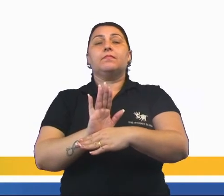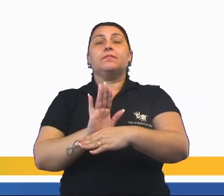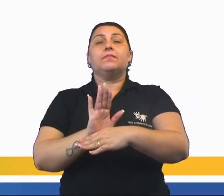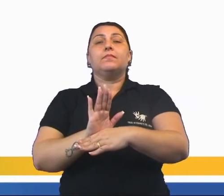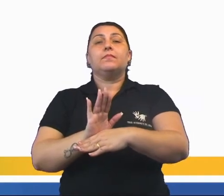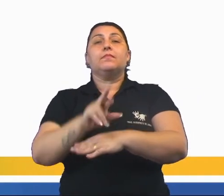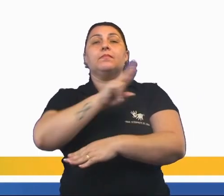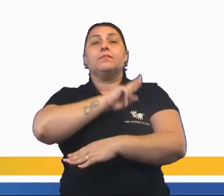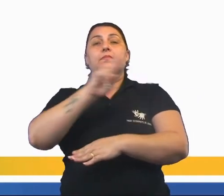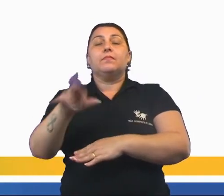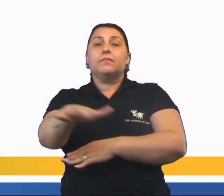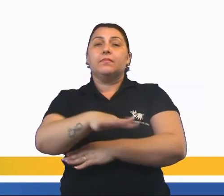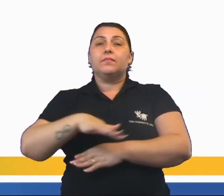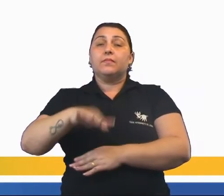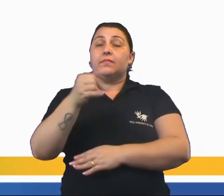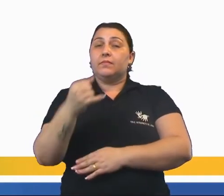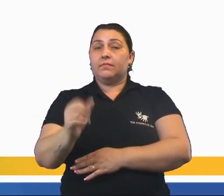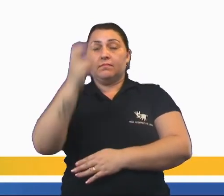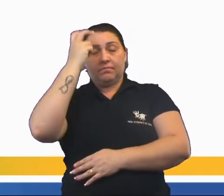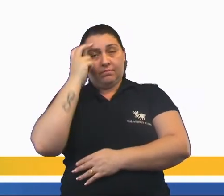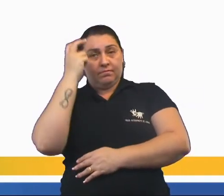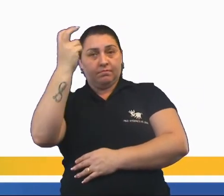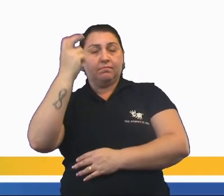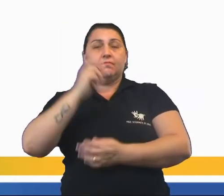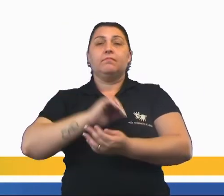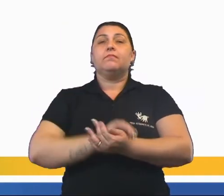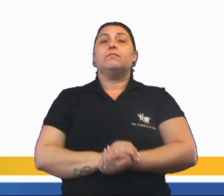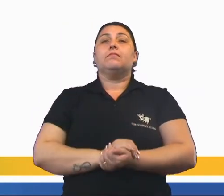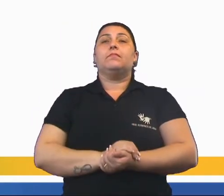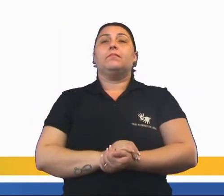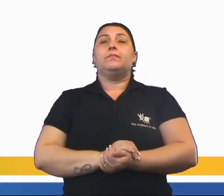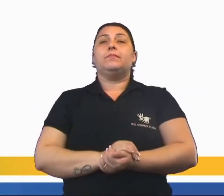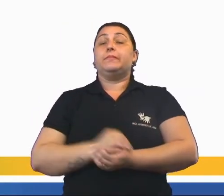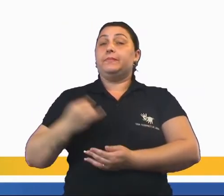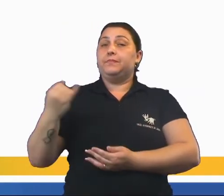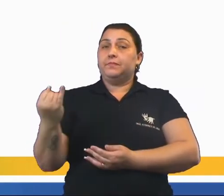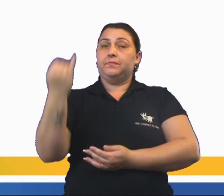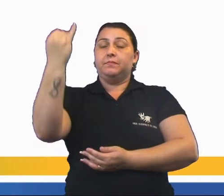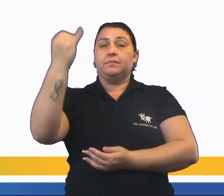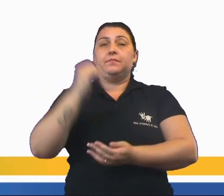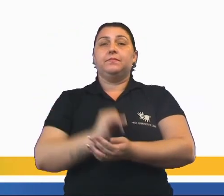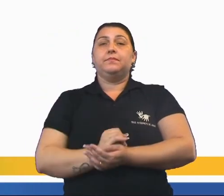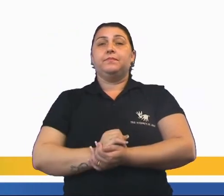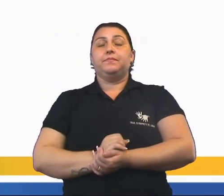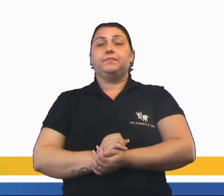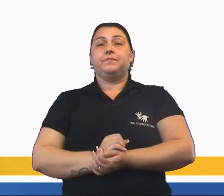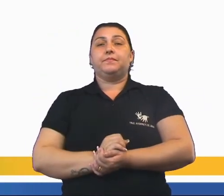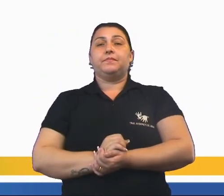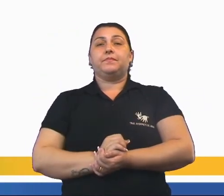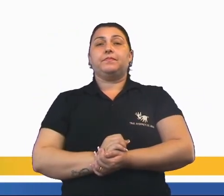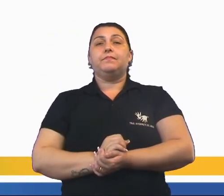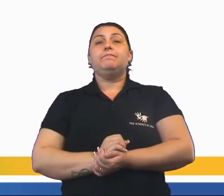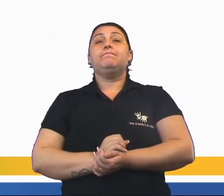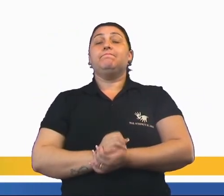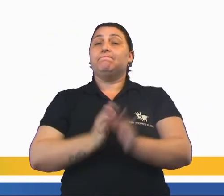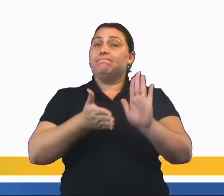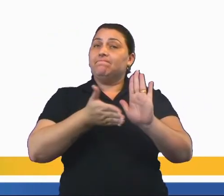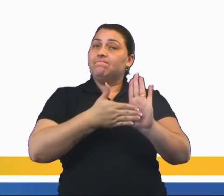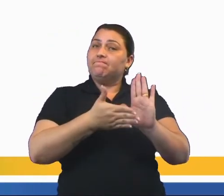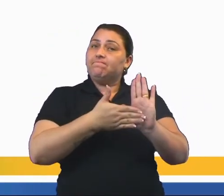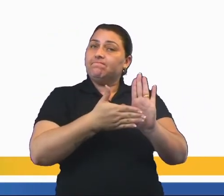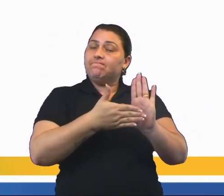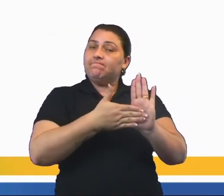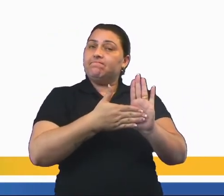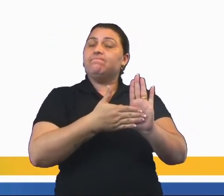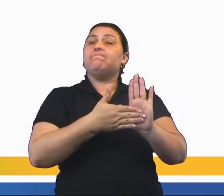na sociedade, se ela for inteligente, ela é muito importante. Agora, se ela for fundamentalista, a